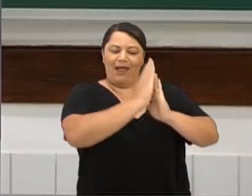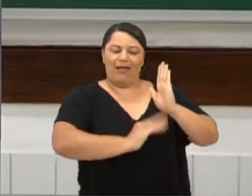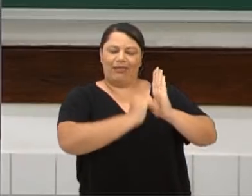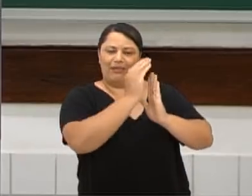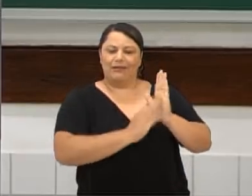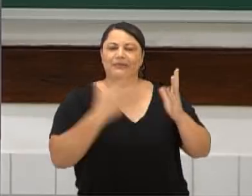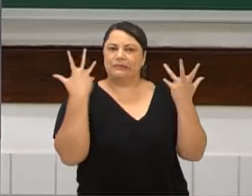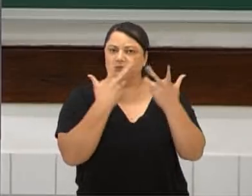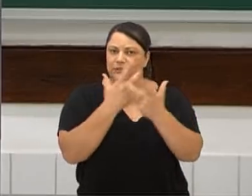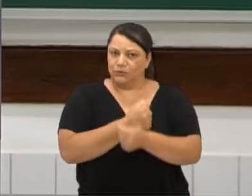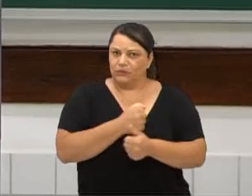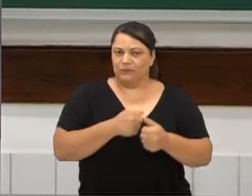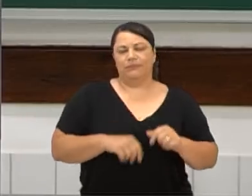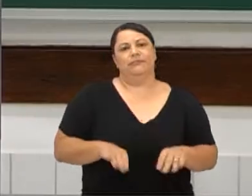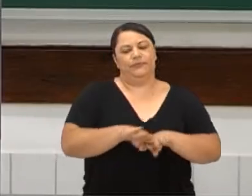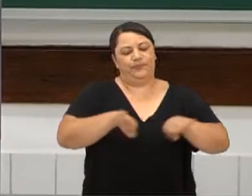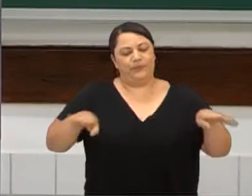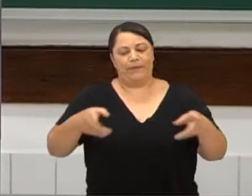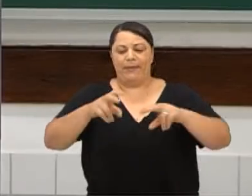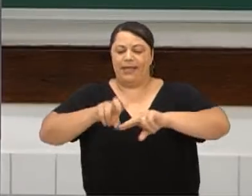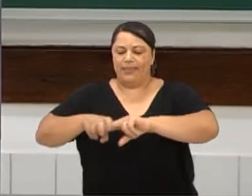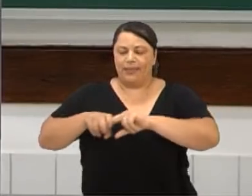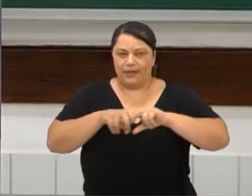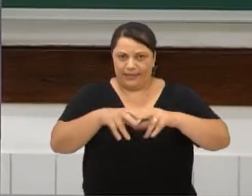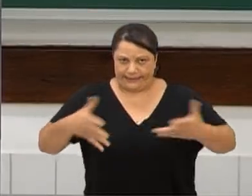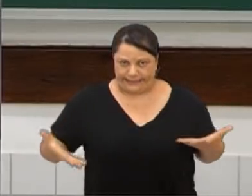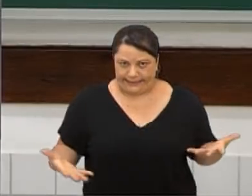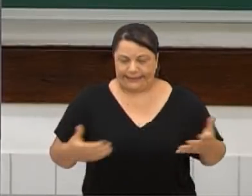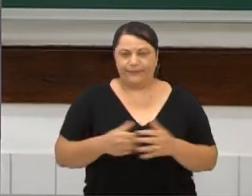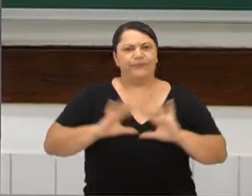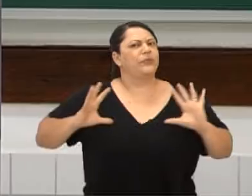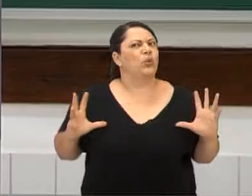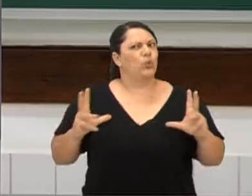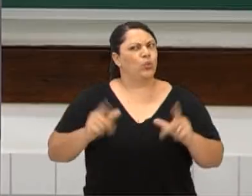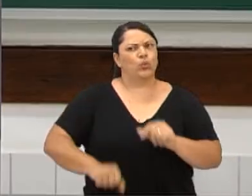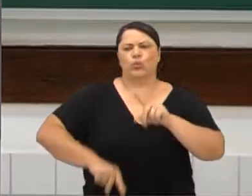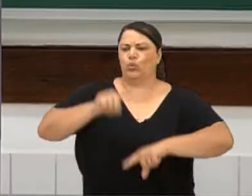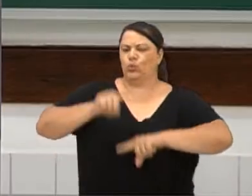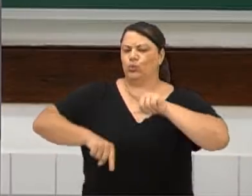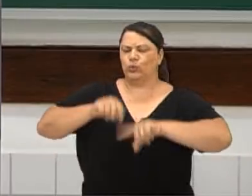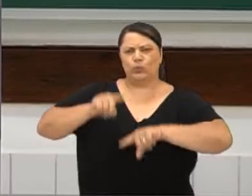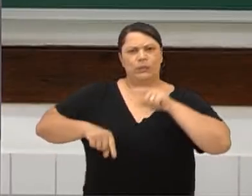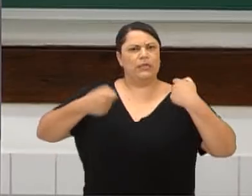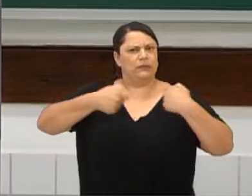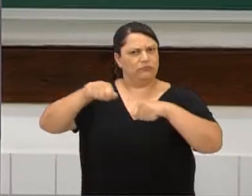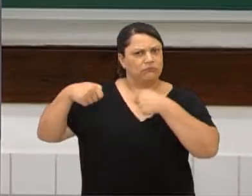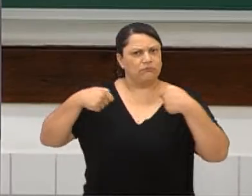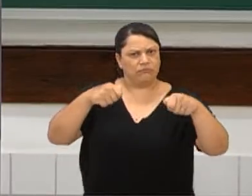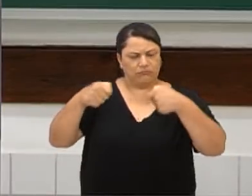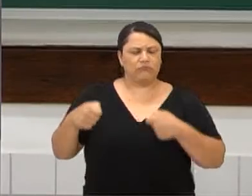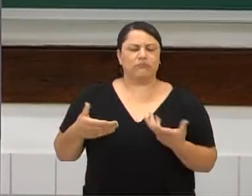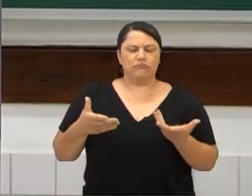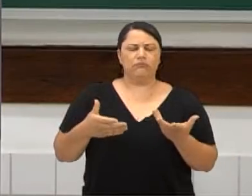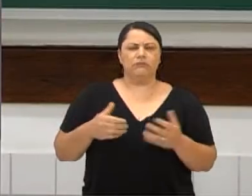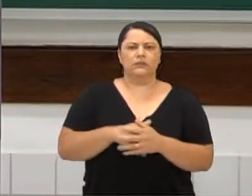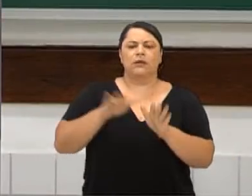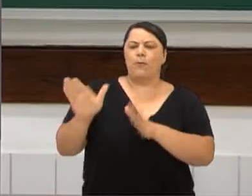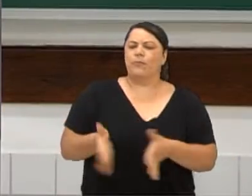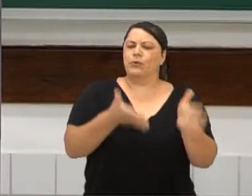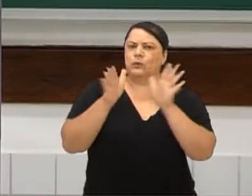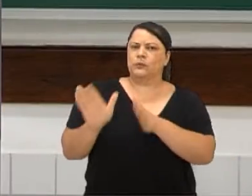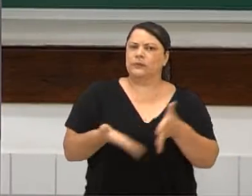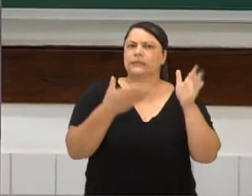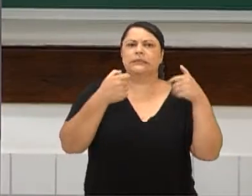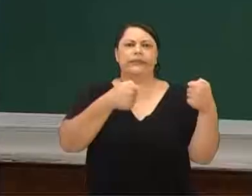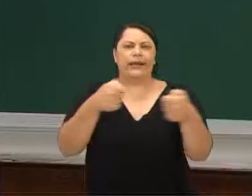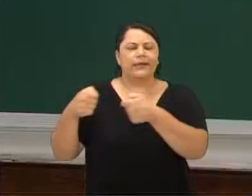cadeira bem bonitinha, bem arrumada. E todos os materiais necessários e processos necessários para